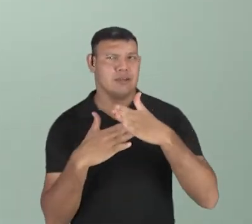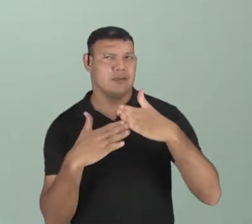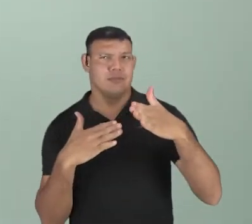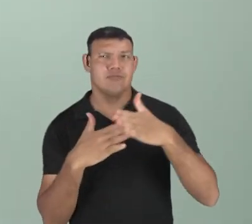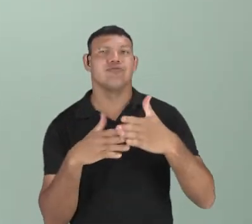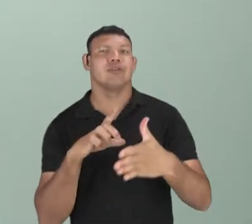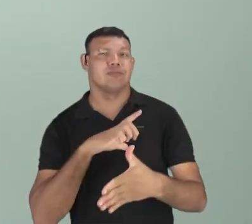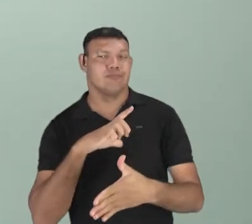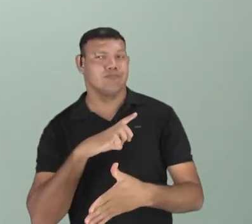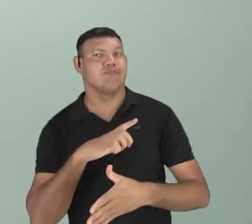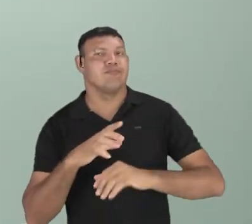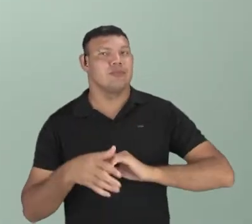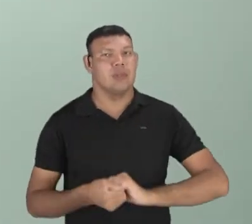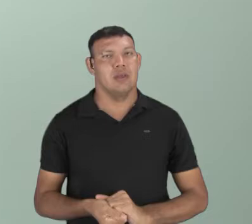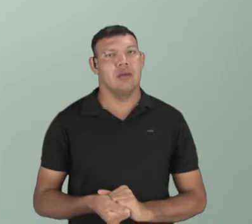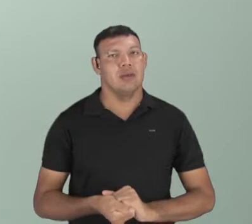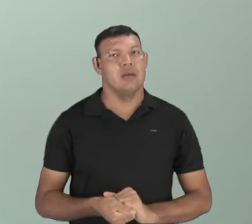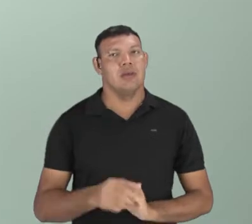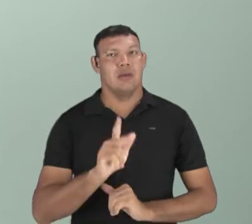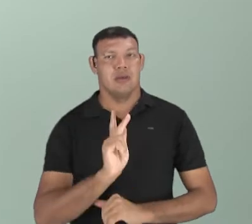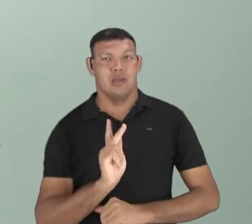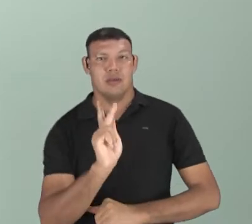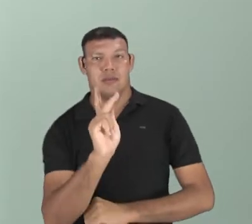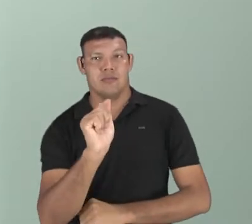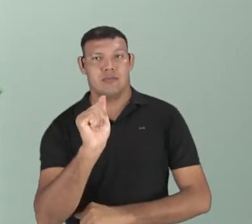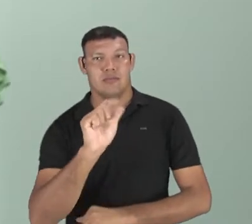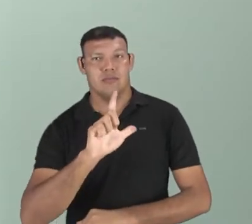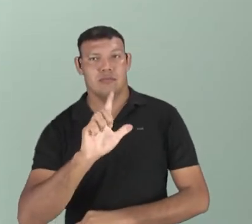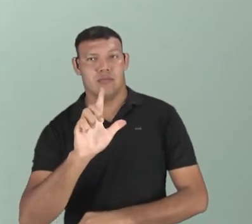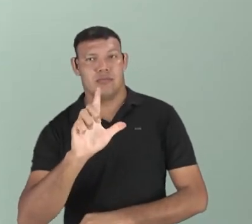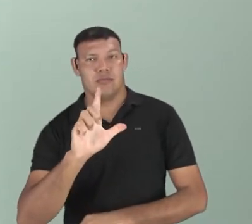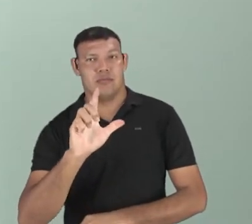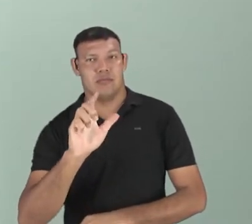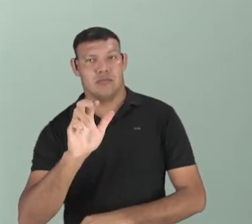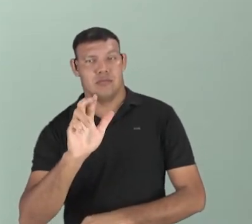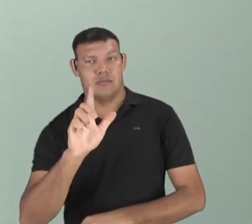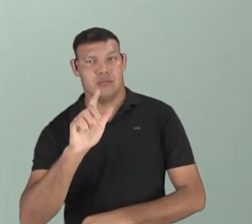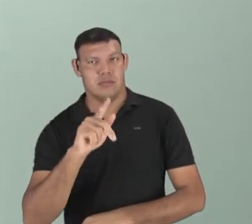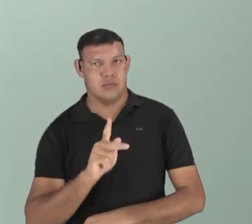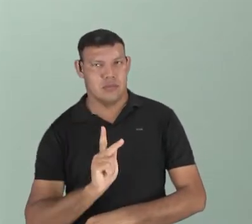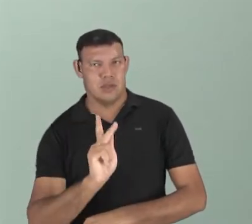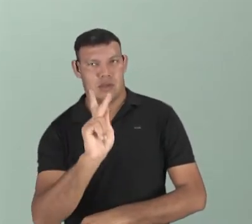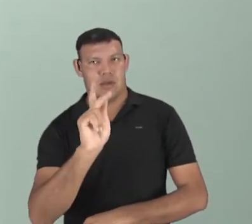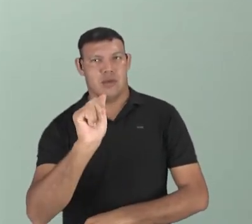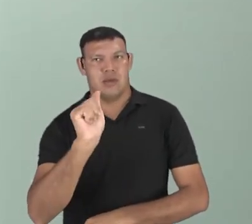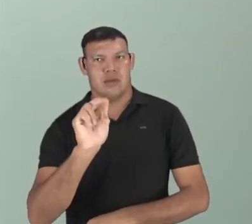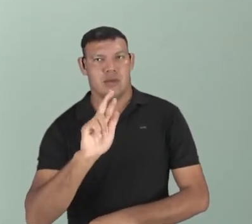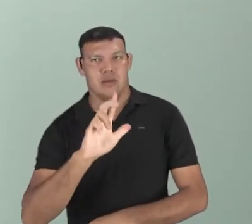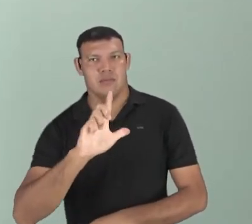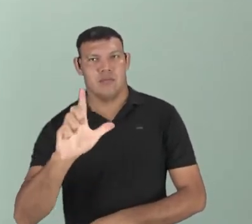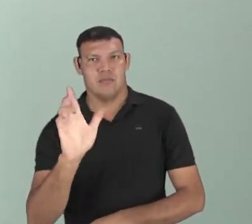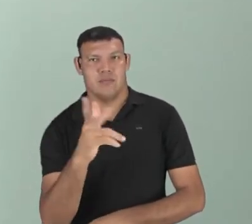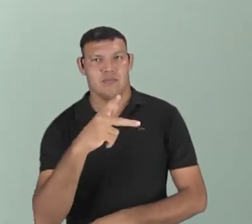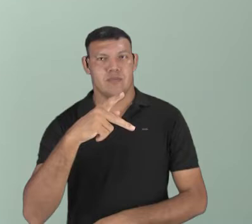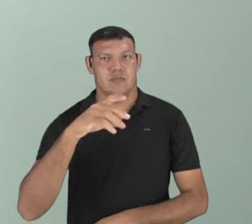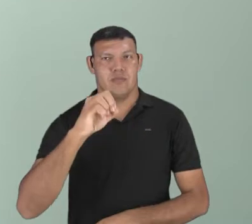Então, Karl Popper diz que a teoria, toda teoria, ela é aquilo que